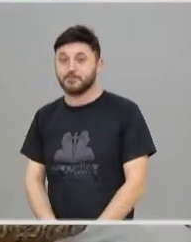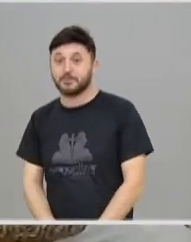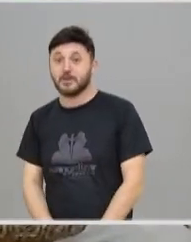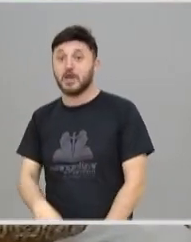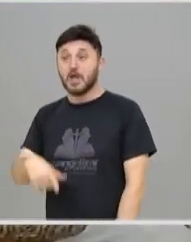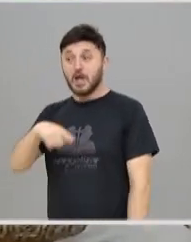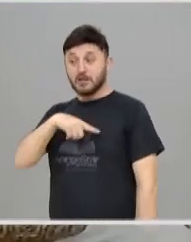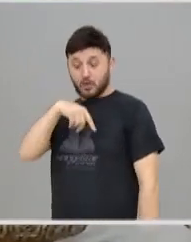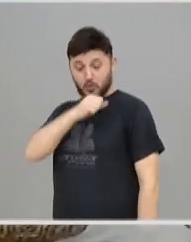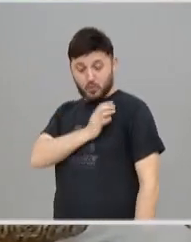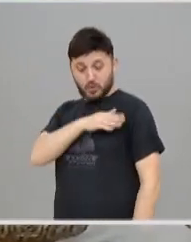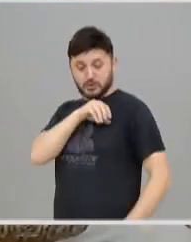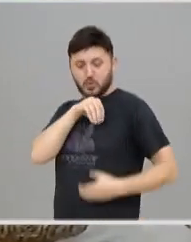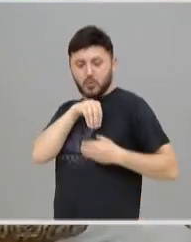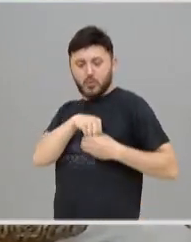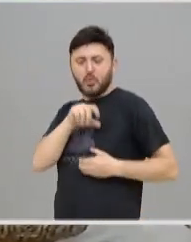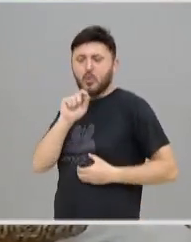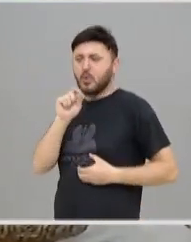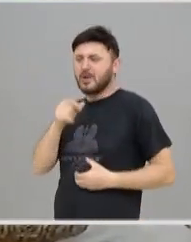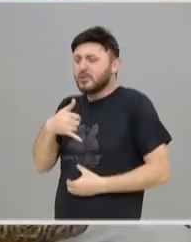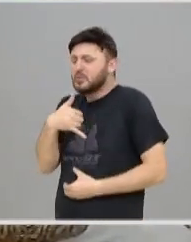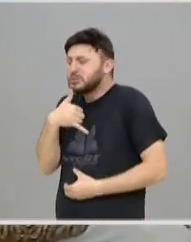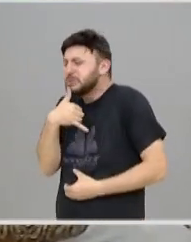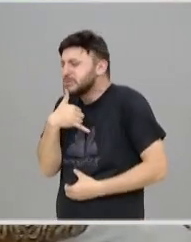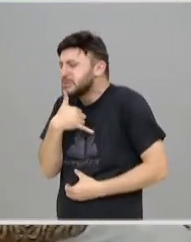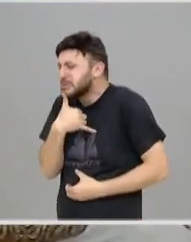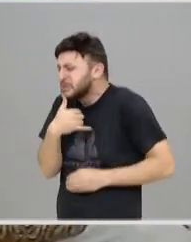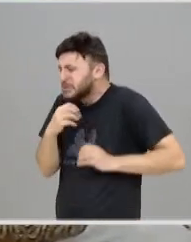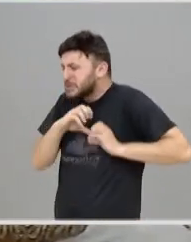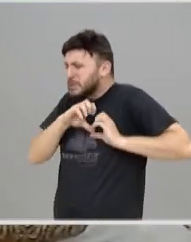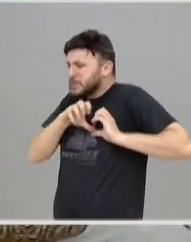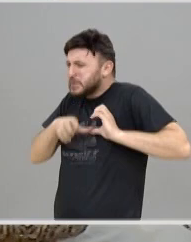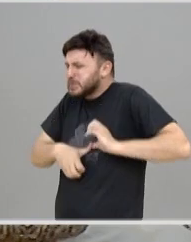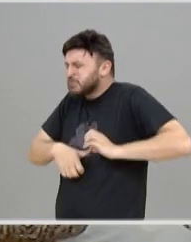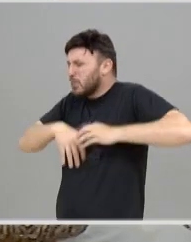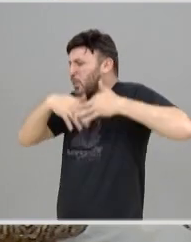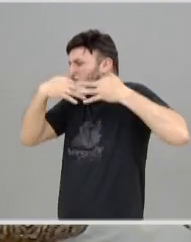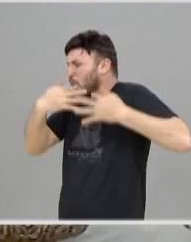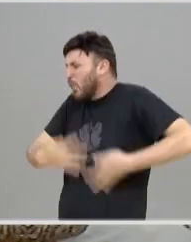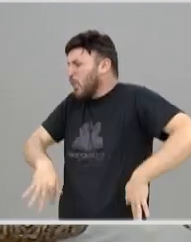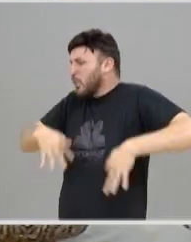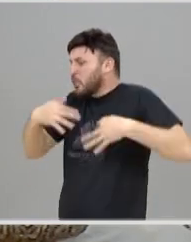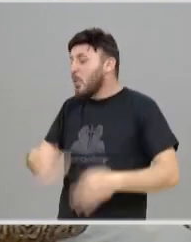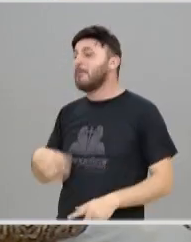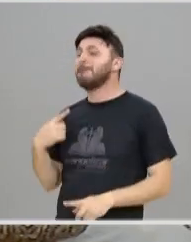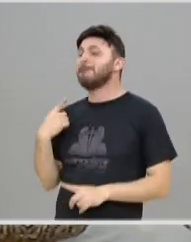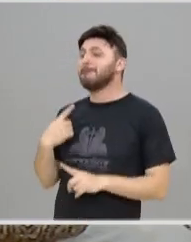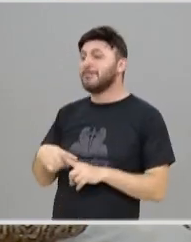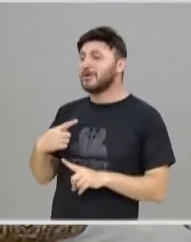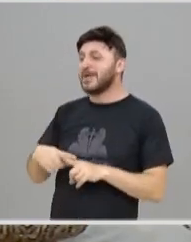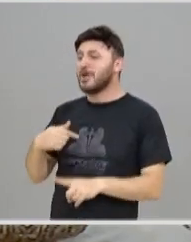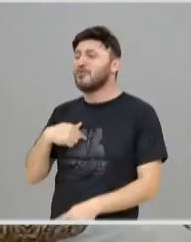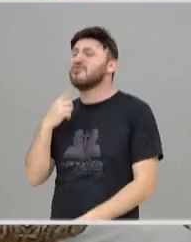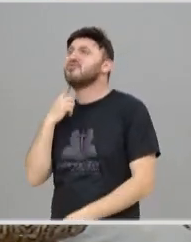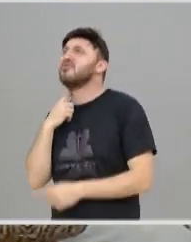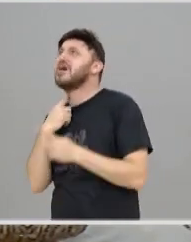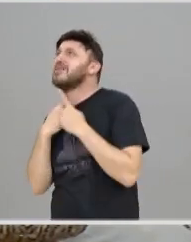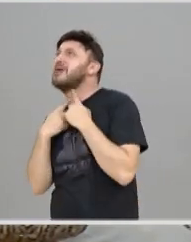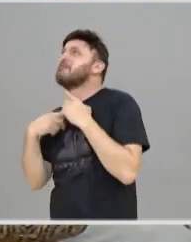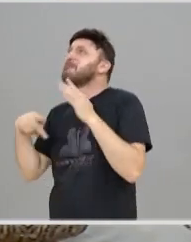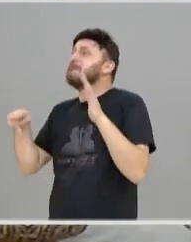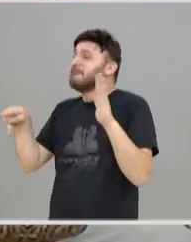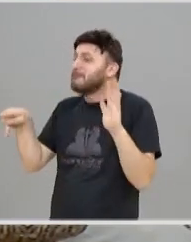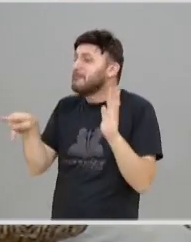Tenho no coração uma grande tristeza e uma dor contínua, a ponto de desejar ser